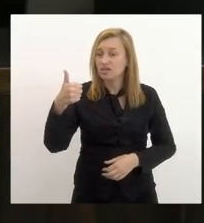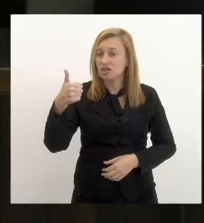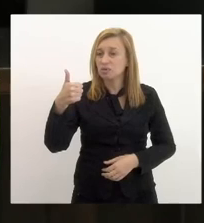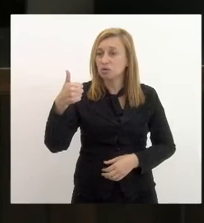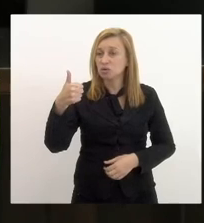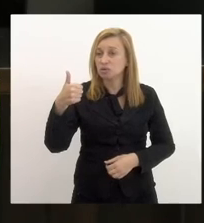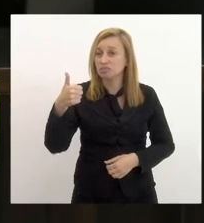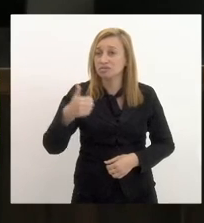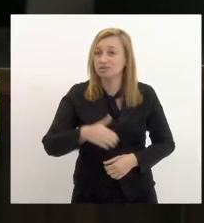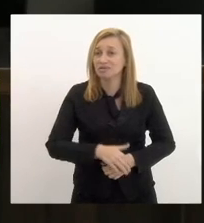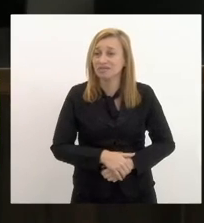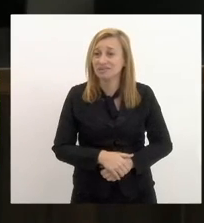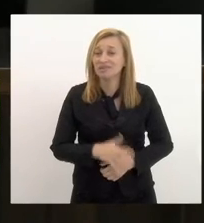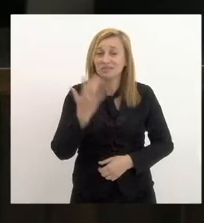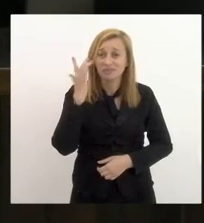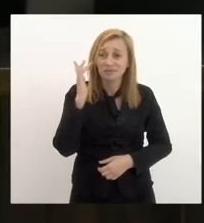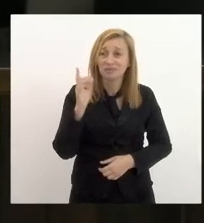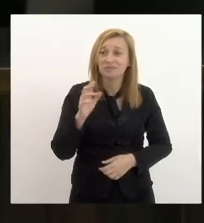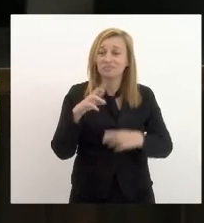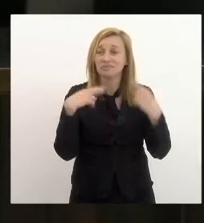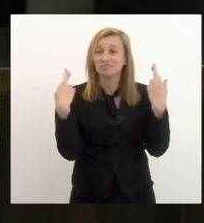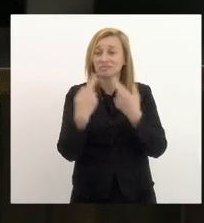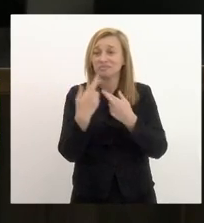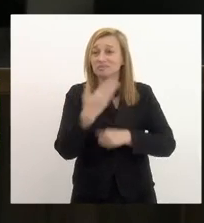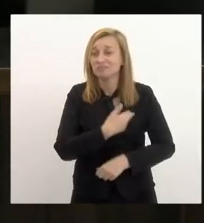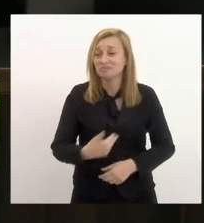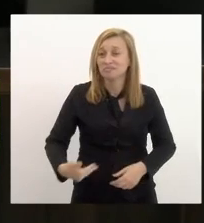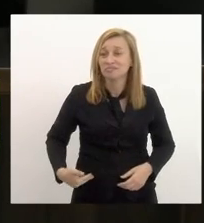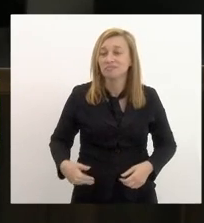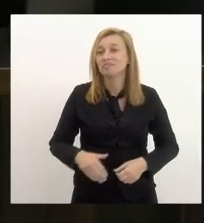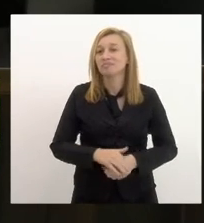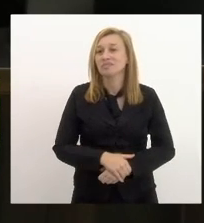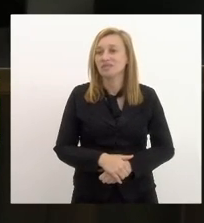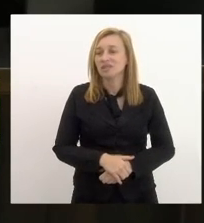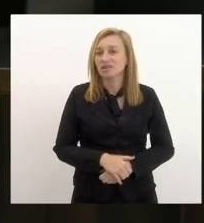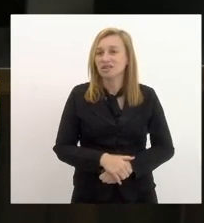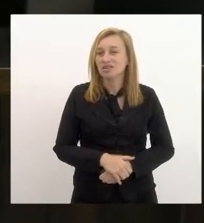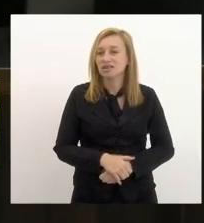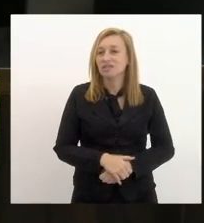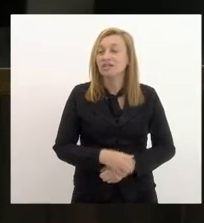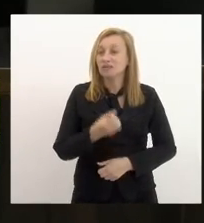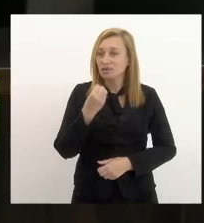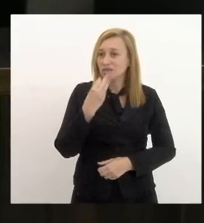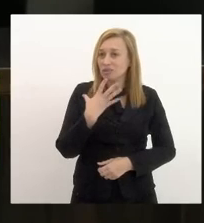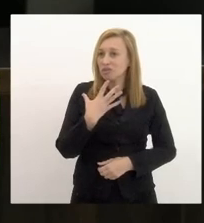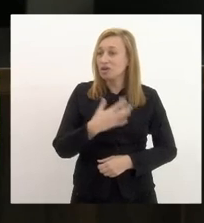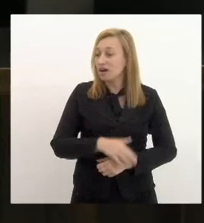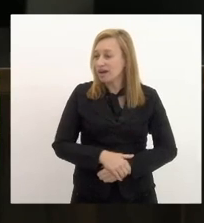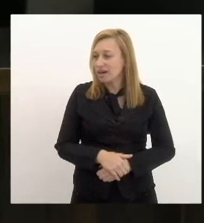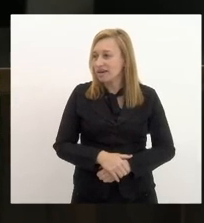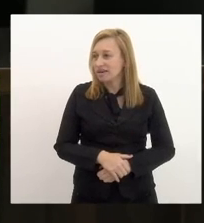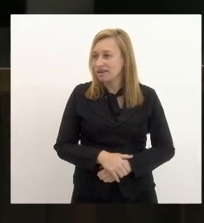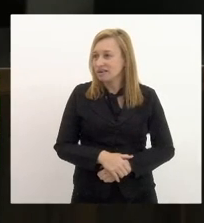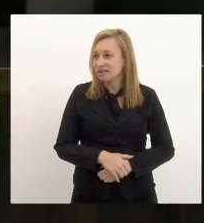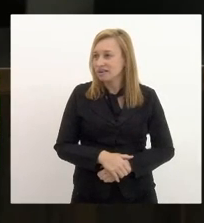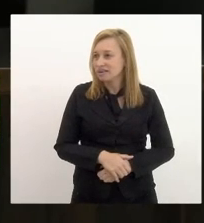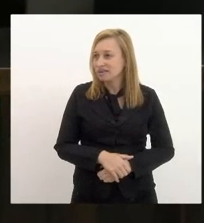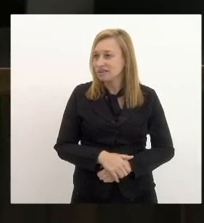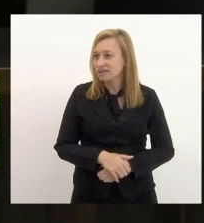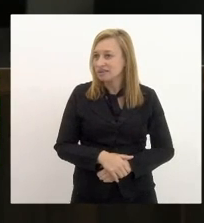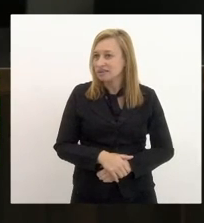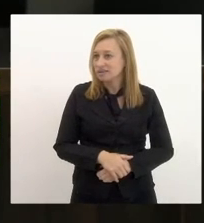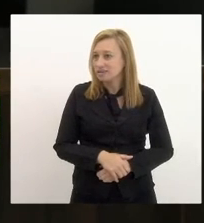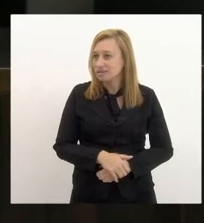Ah e acho que esta audiência pública foi positiva e também